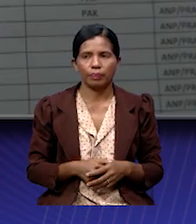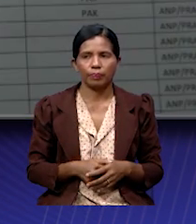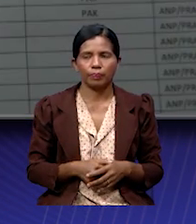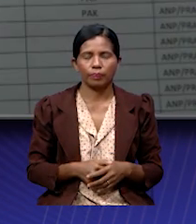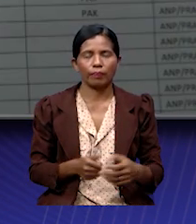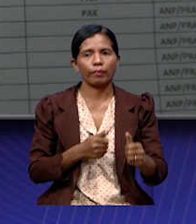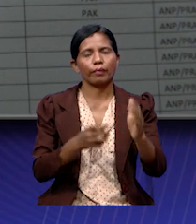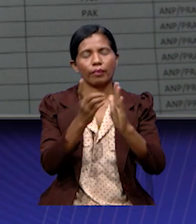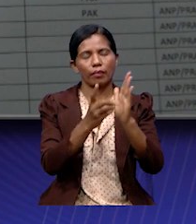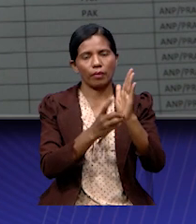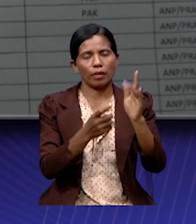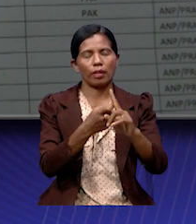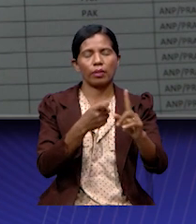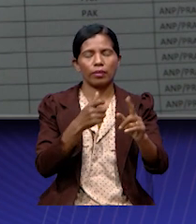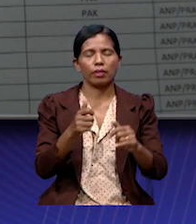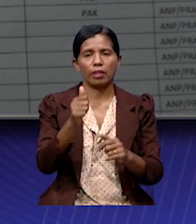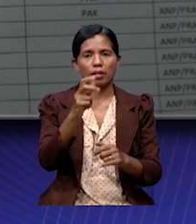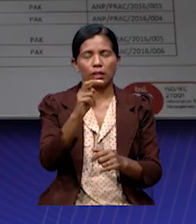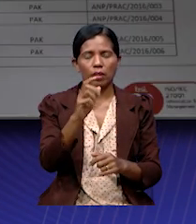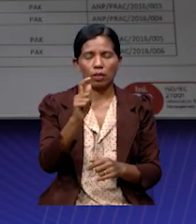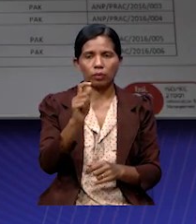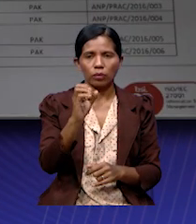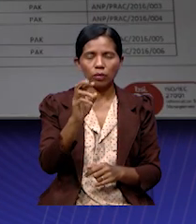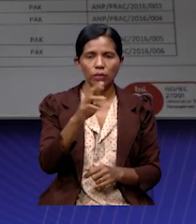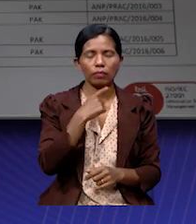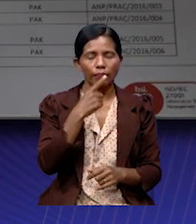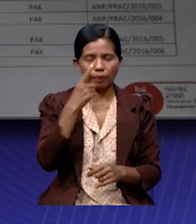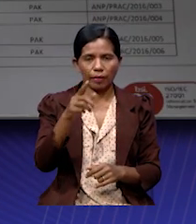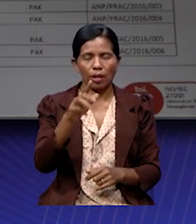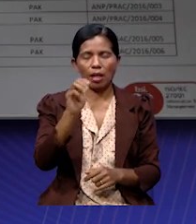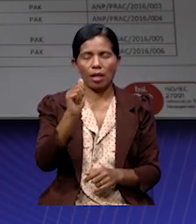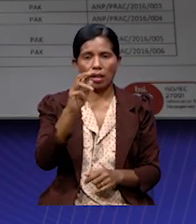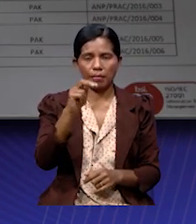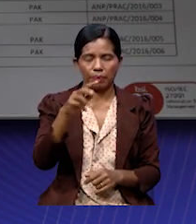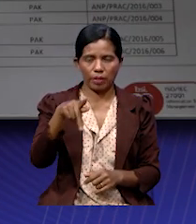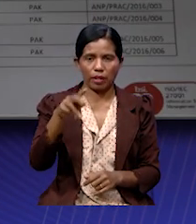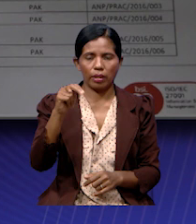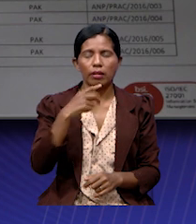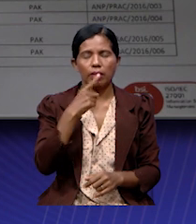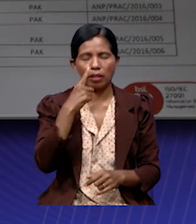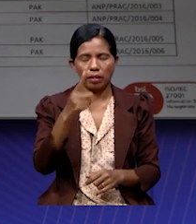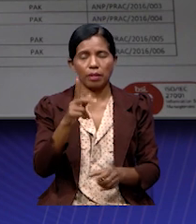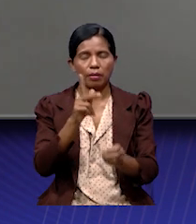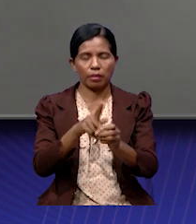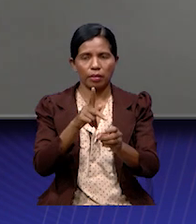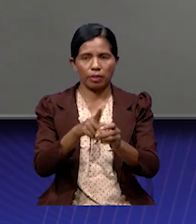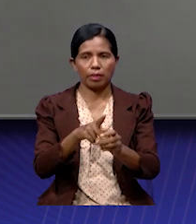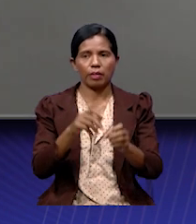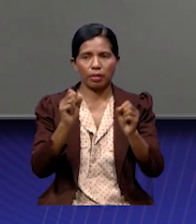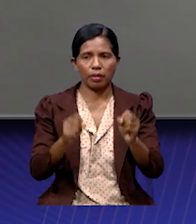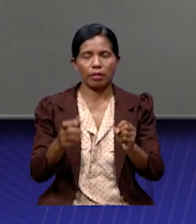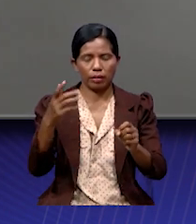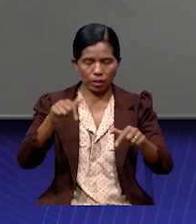Tuir Dadus, husi Autoridade Nacional Petróleo no Minerais Hatudu, posto abastecimento combustível ativo e